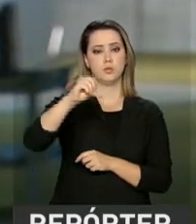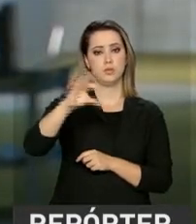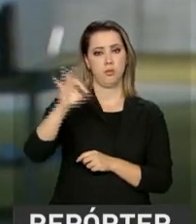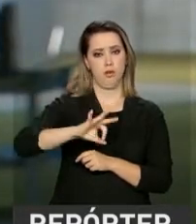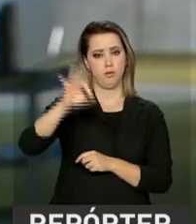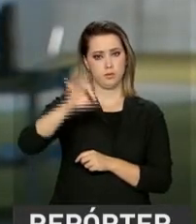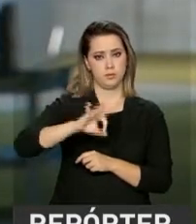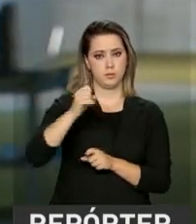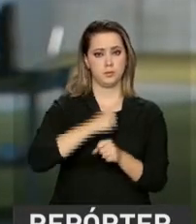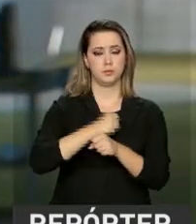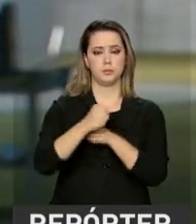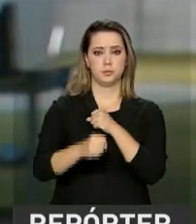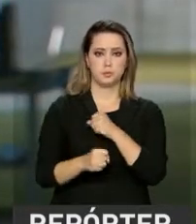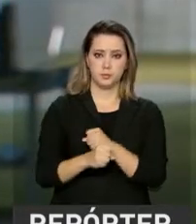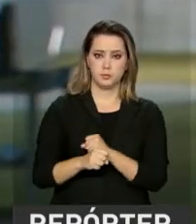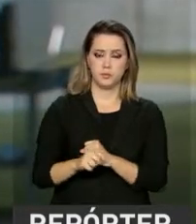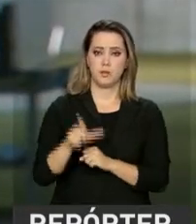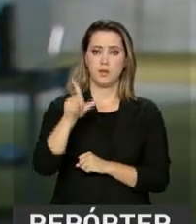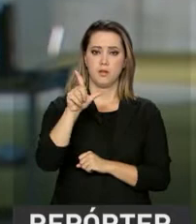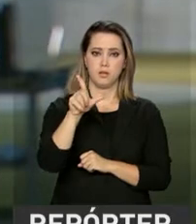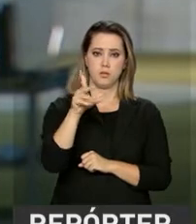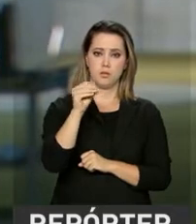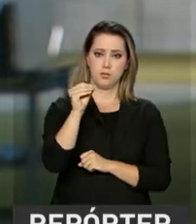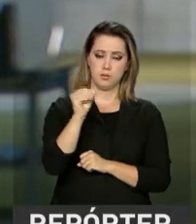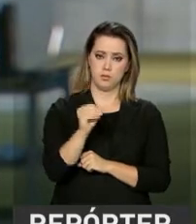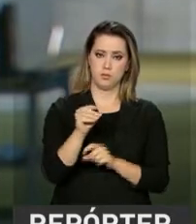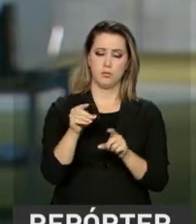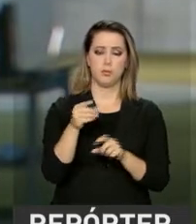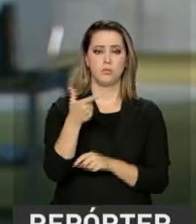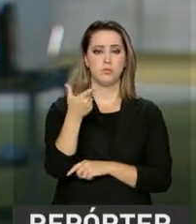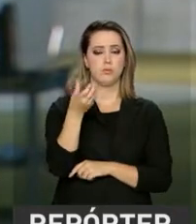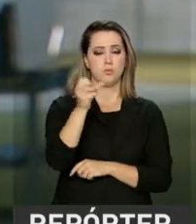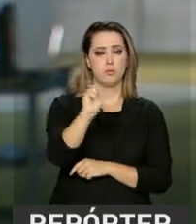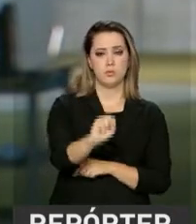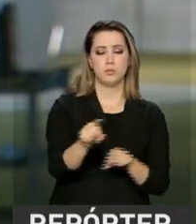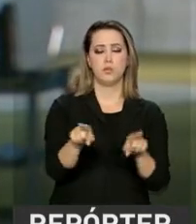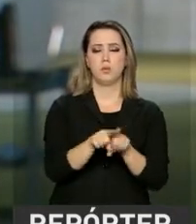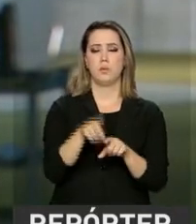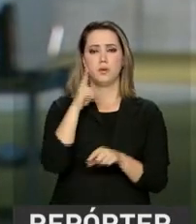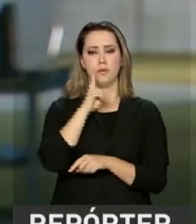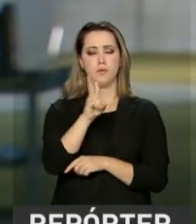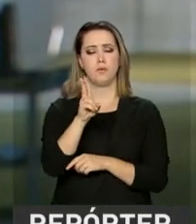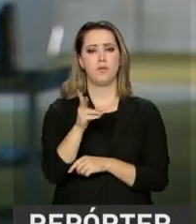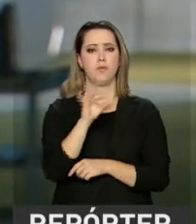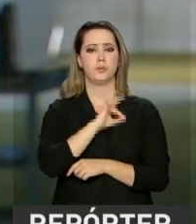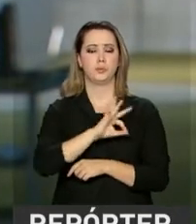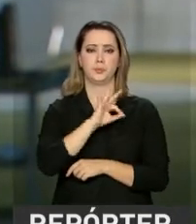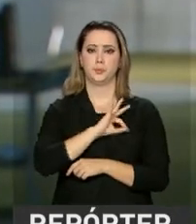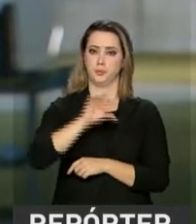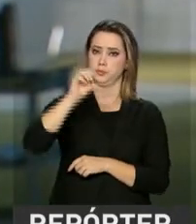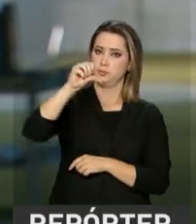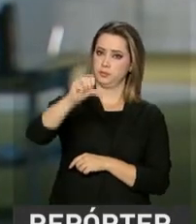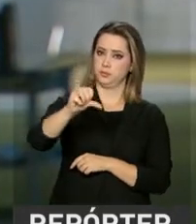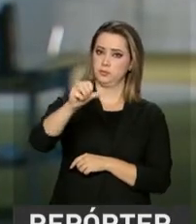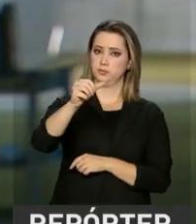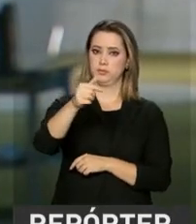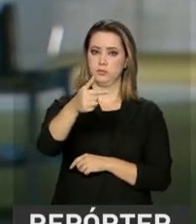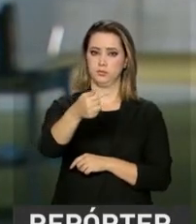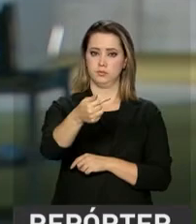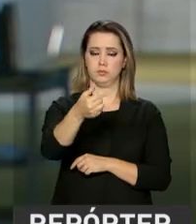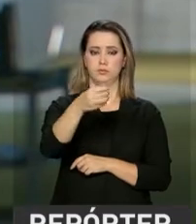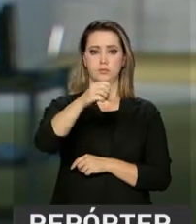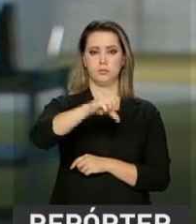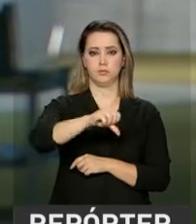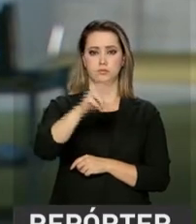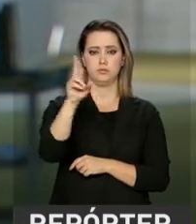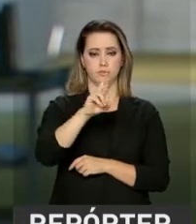ao ano a lg ó de 2018 também prevê um salário mínimo de novecentos e setenta e nove